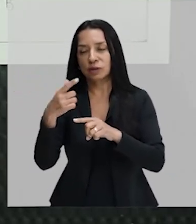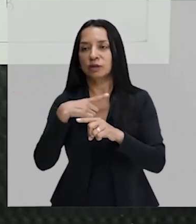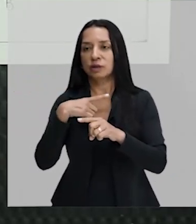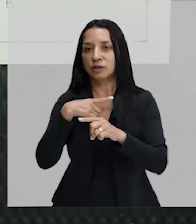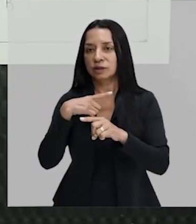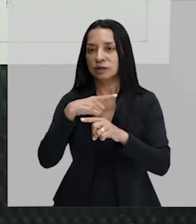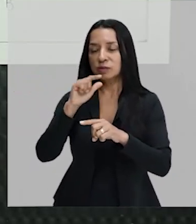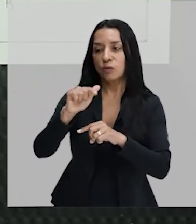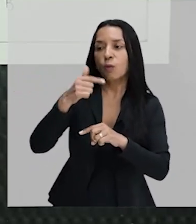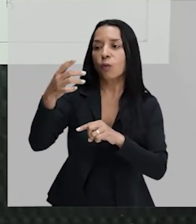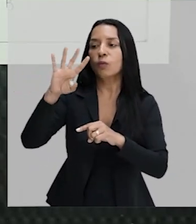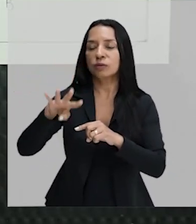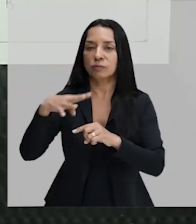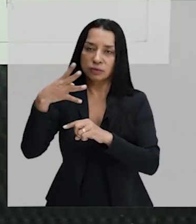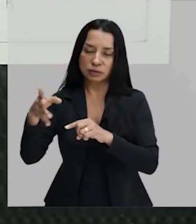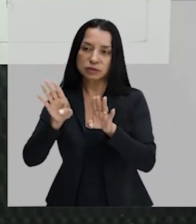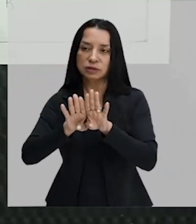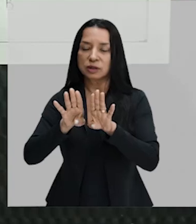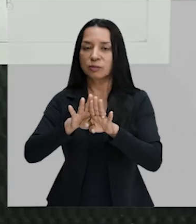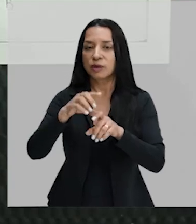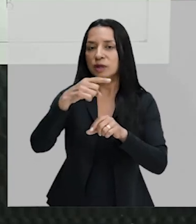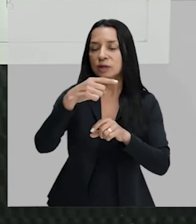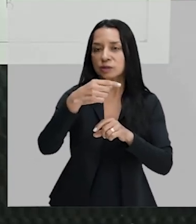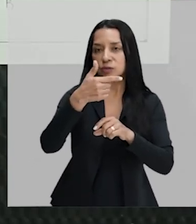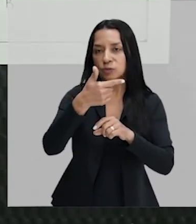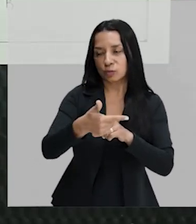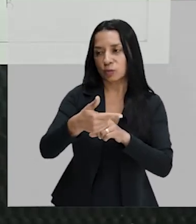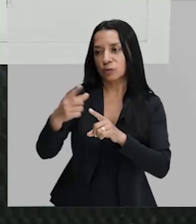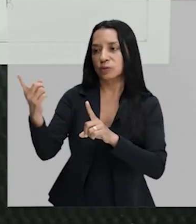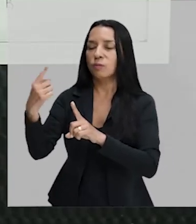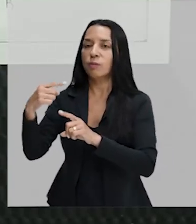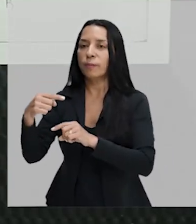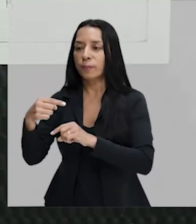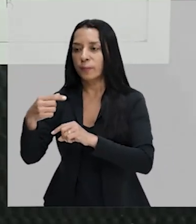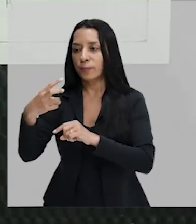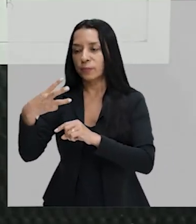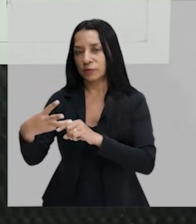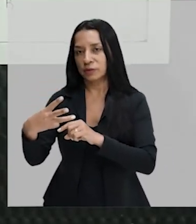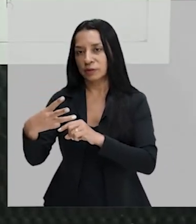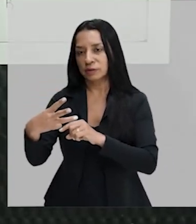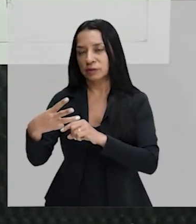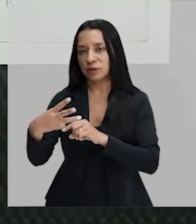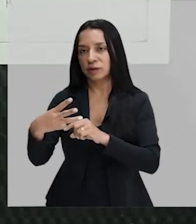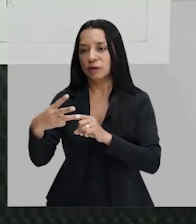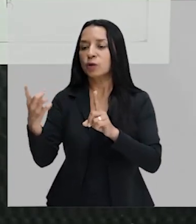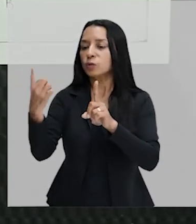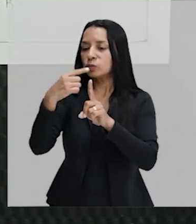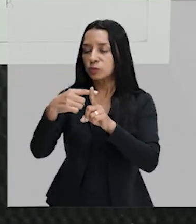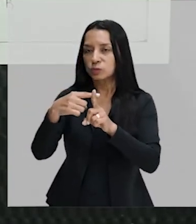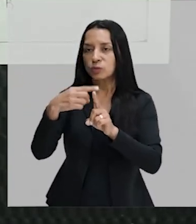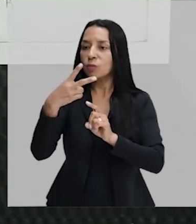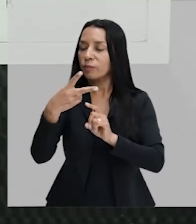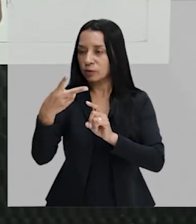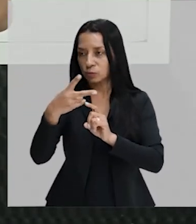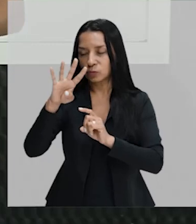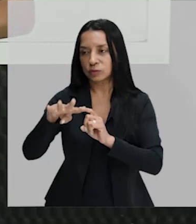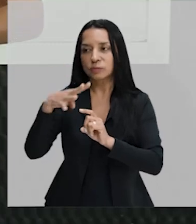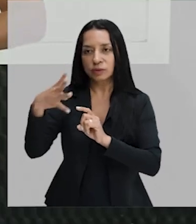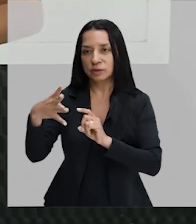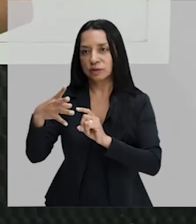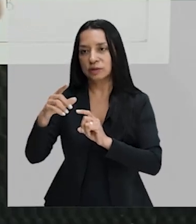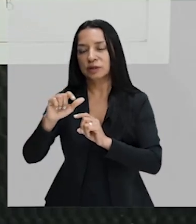uma outra matriz também 2 por 3. Quando você adiciona duas matrizes, você obtém uma terceira matriz, que é a matriz